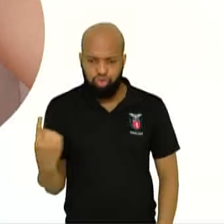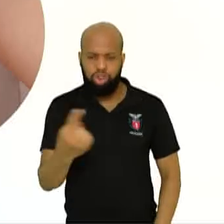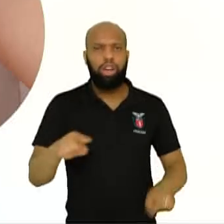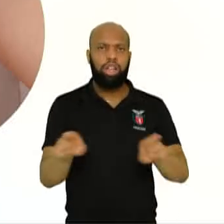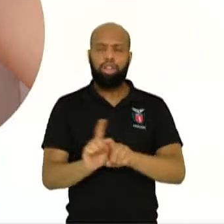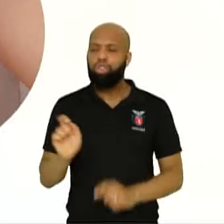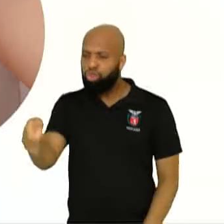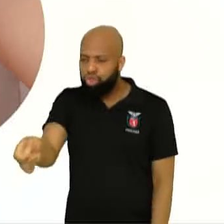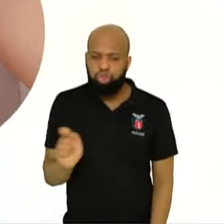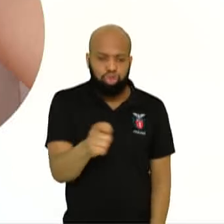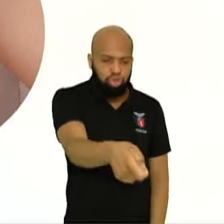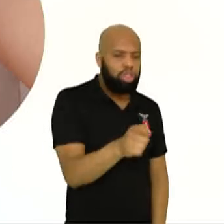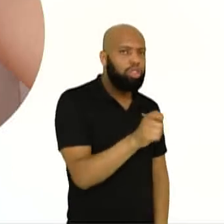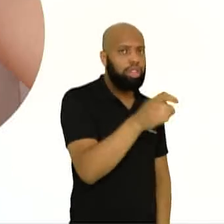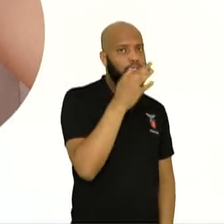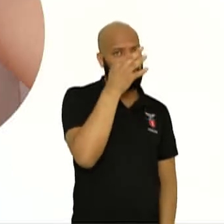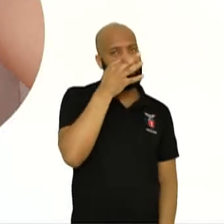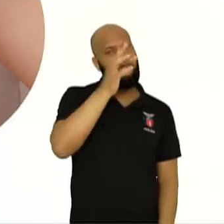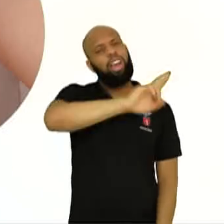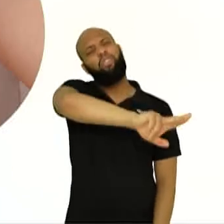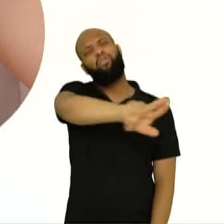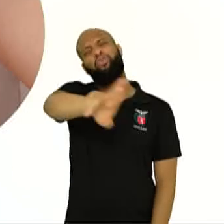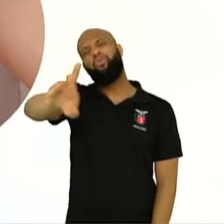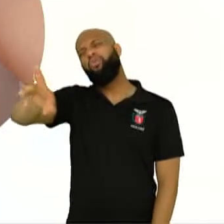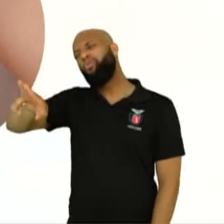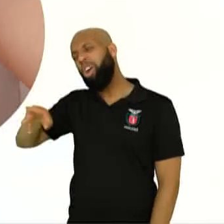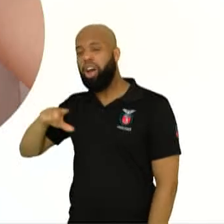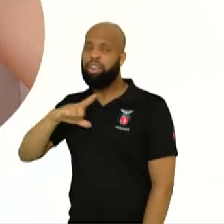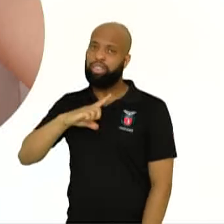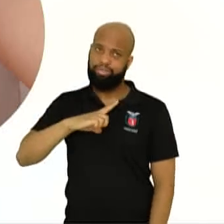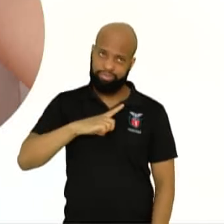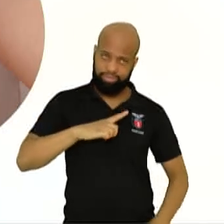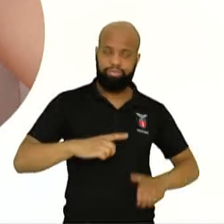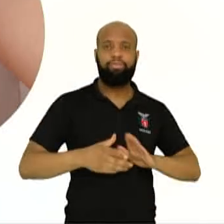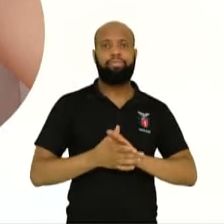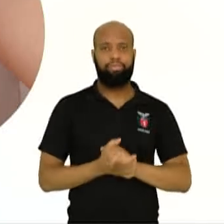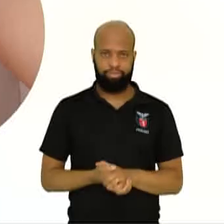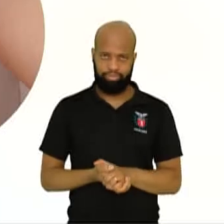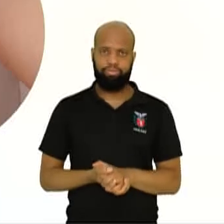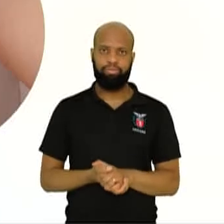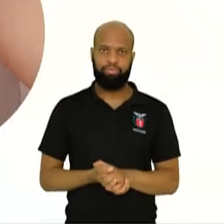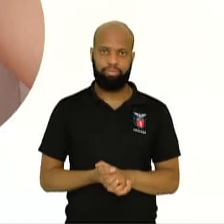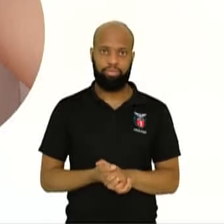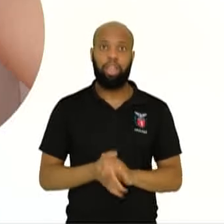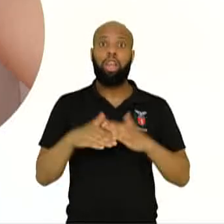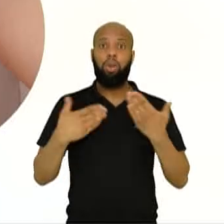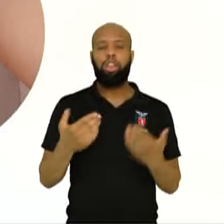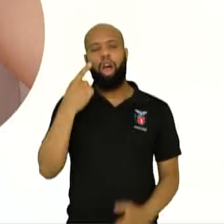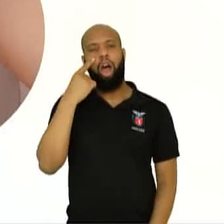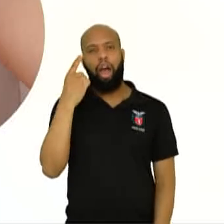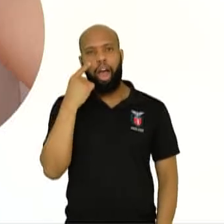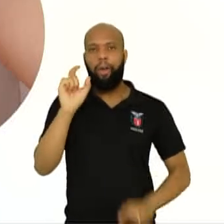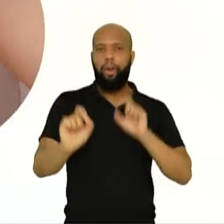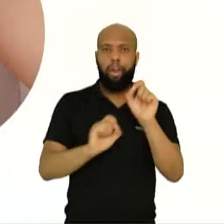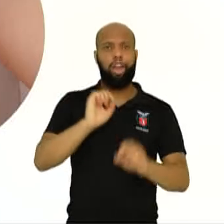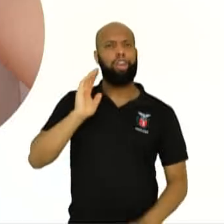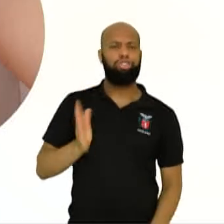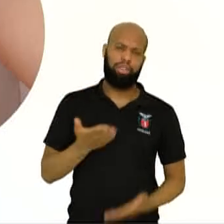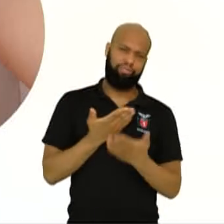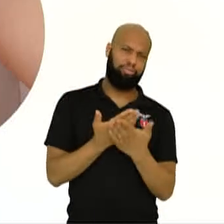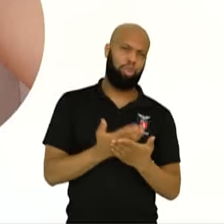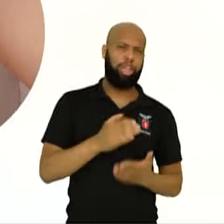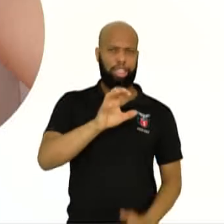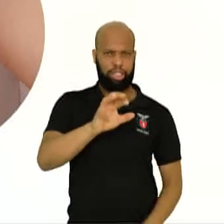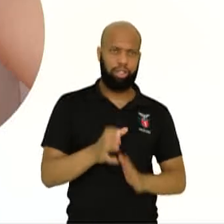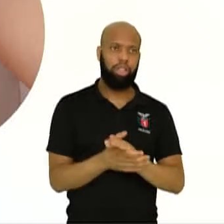na mudança de estado físico da água. A temperatura do ambiente e a pressão daquele ambiente, daquela região onde